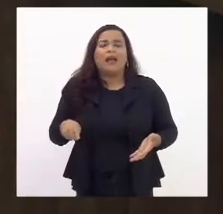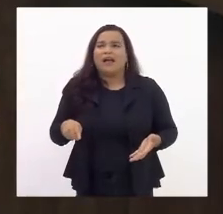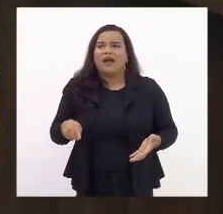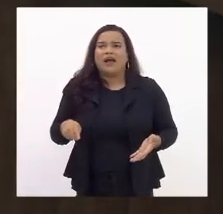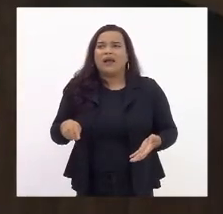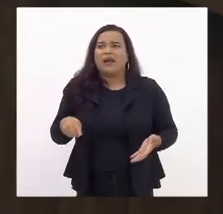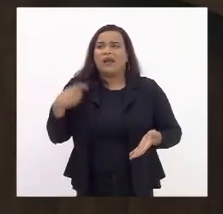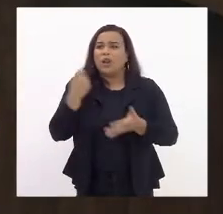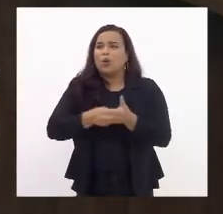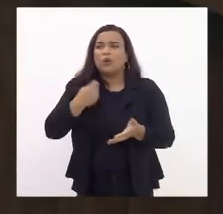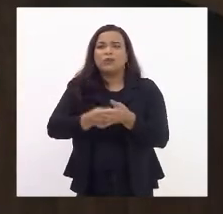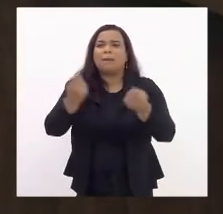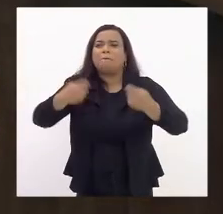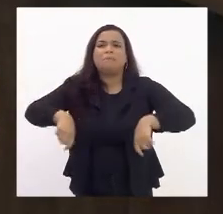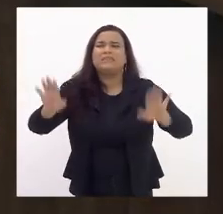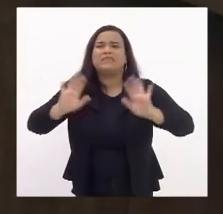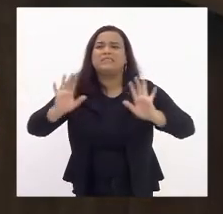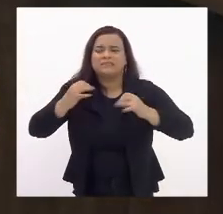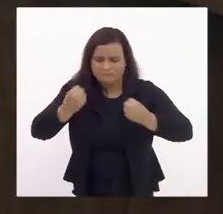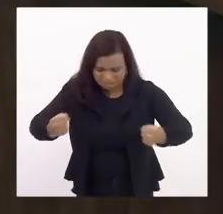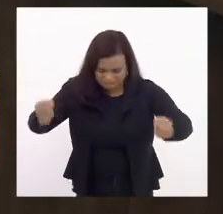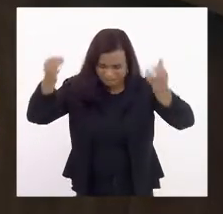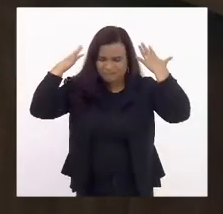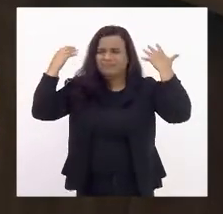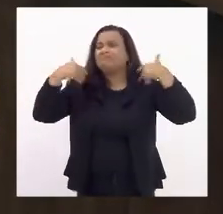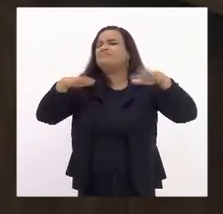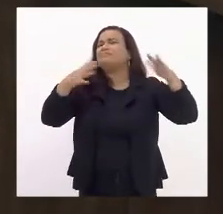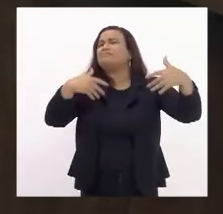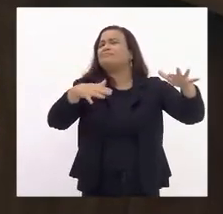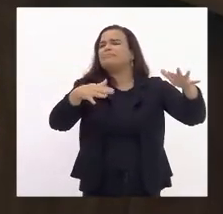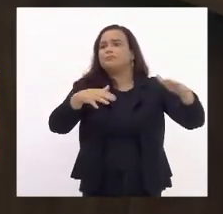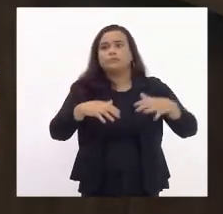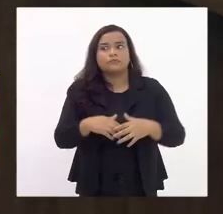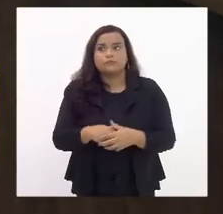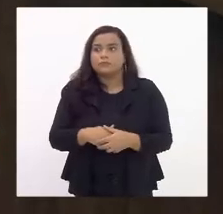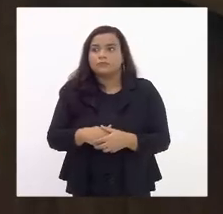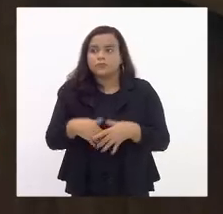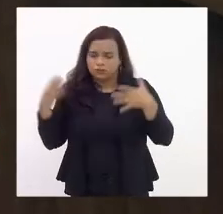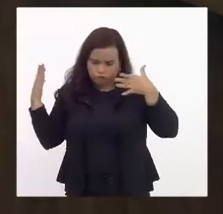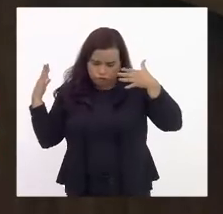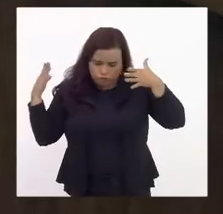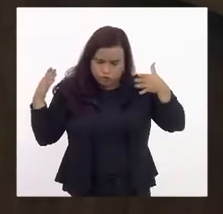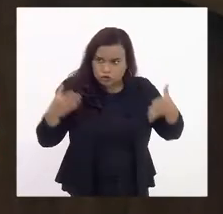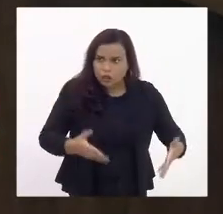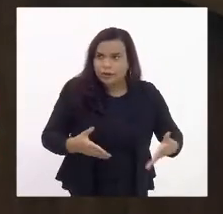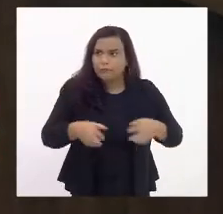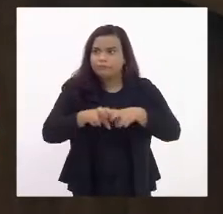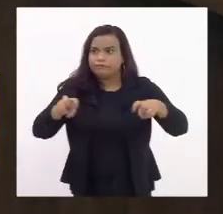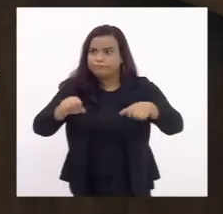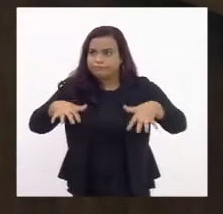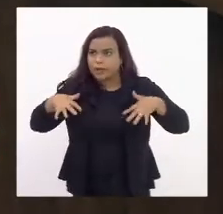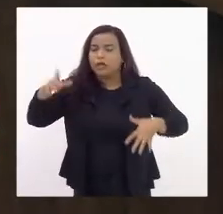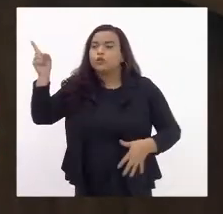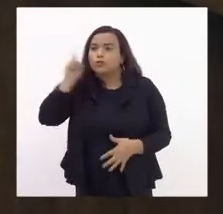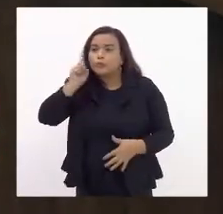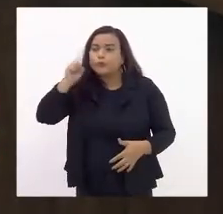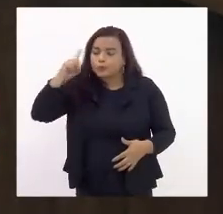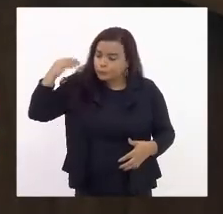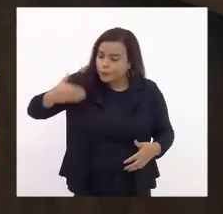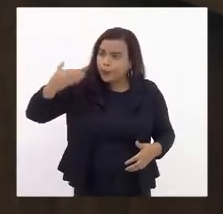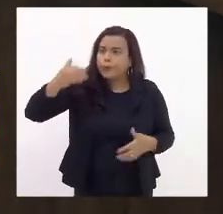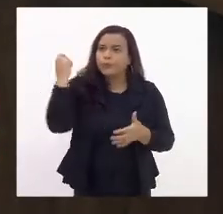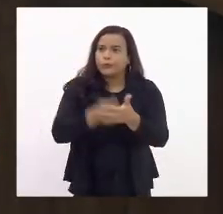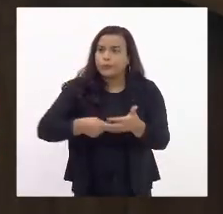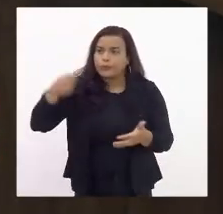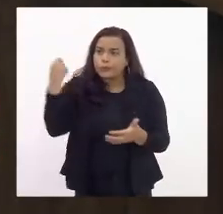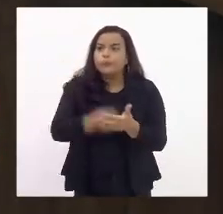mais que lutar. A gente chega aqui no plenário, a gente luta todos os dias.